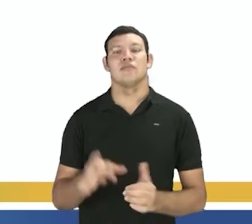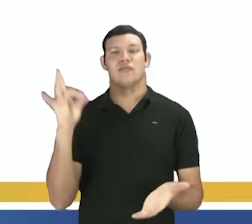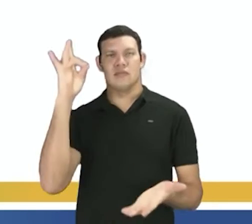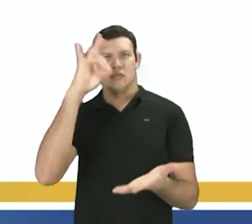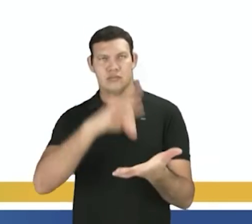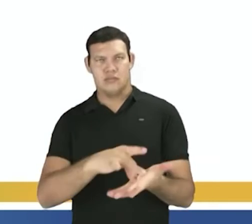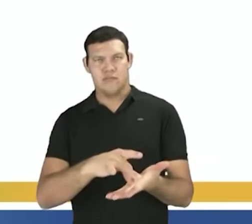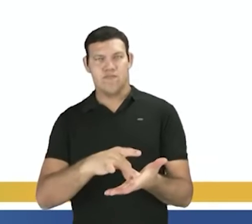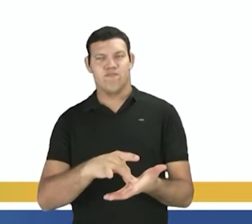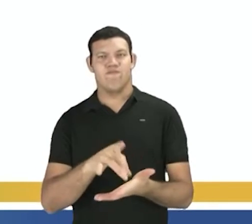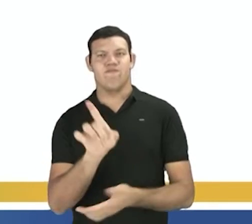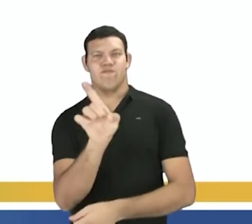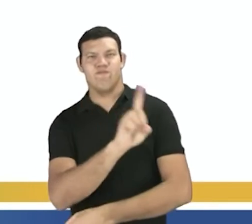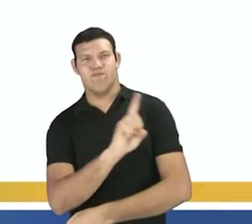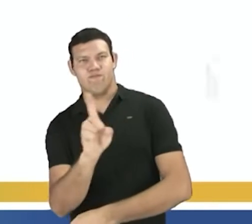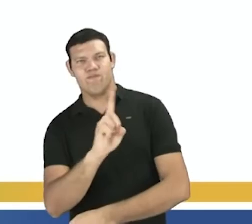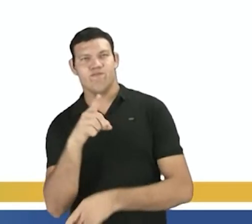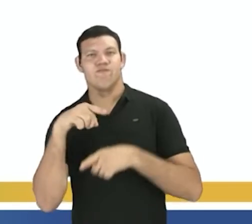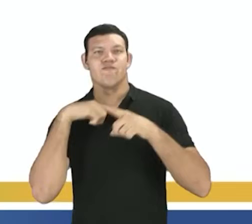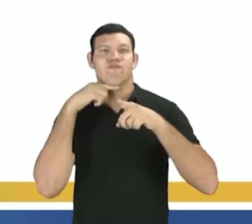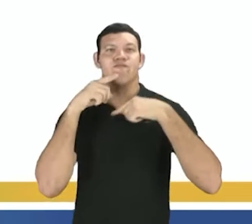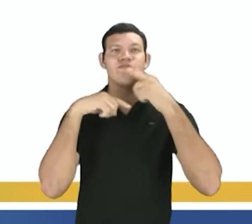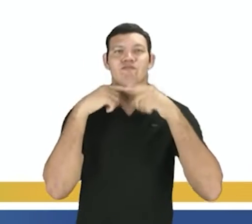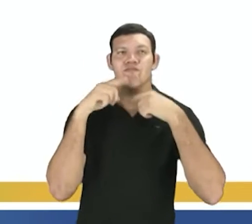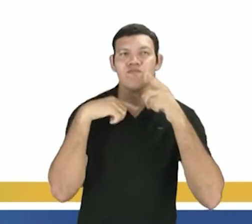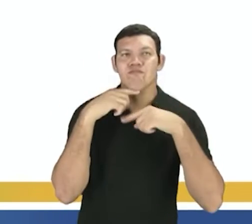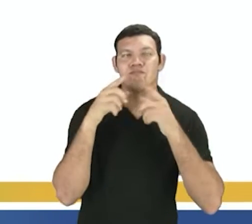afirmação, negação e dúvida.